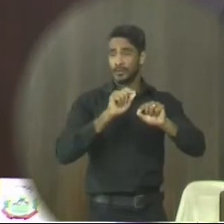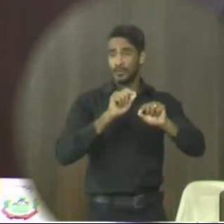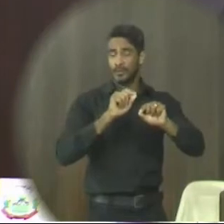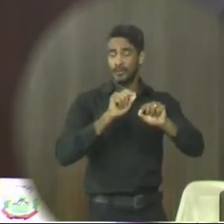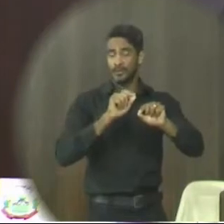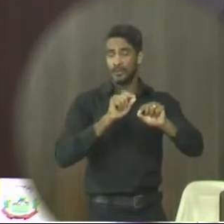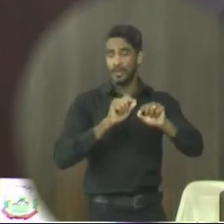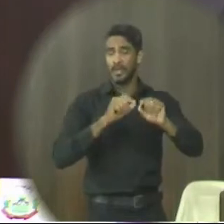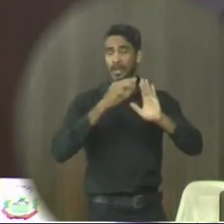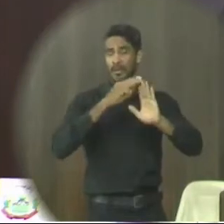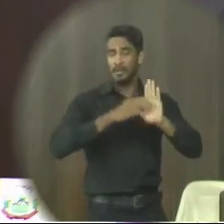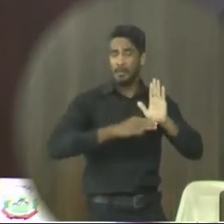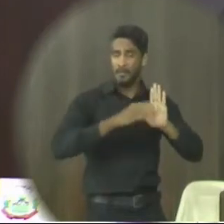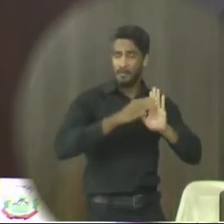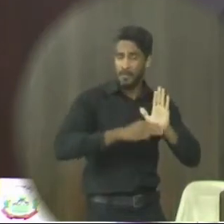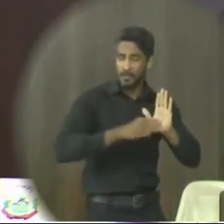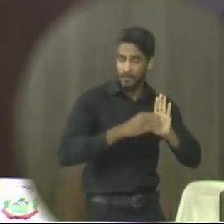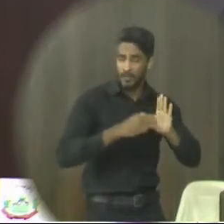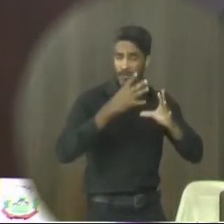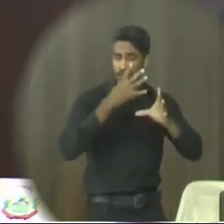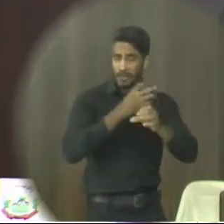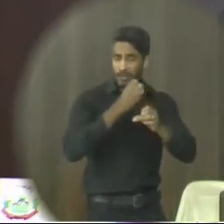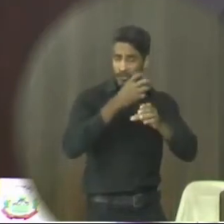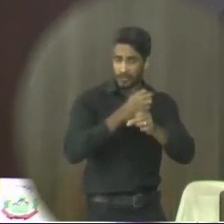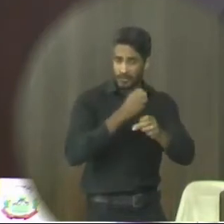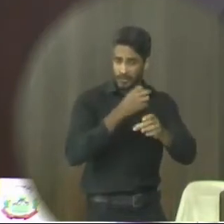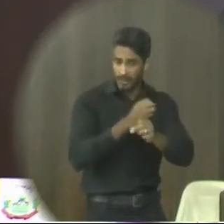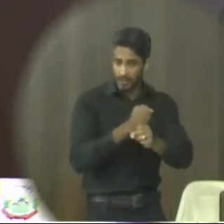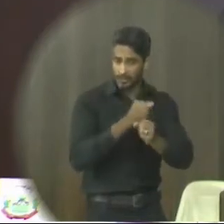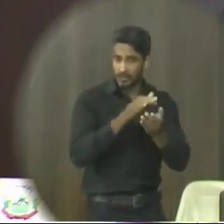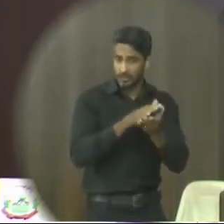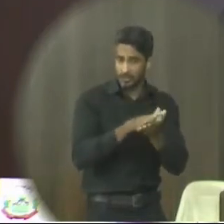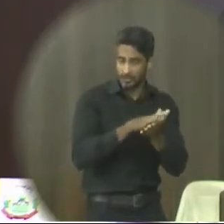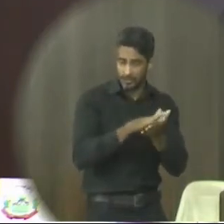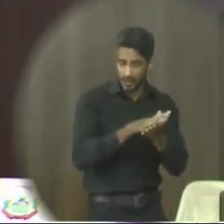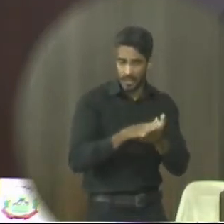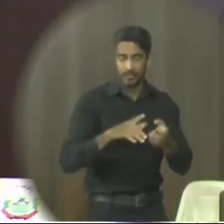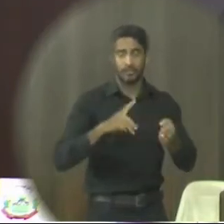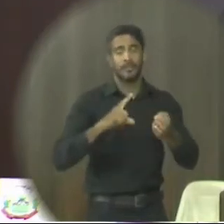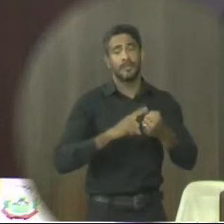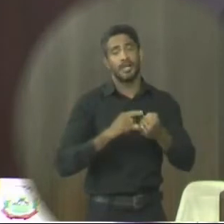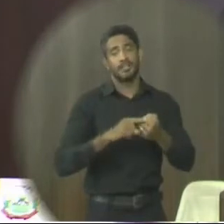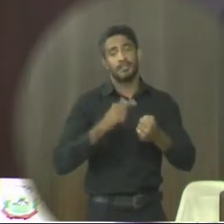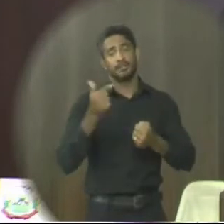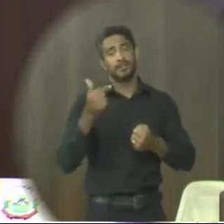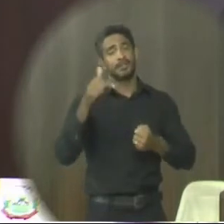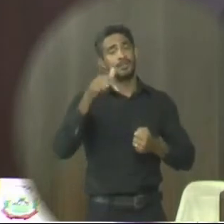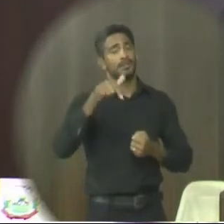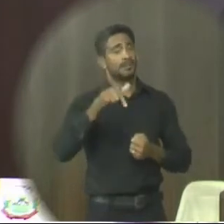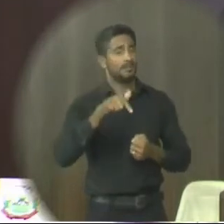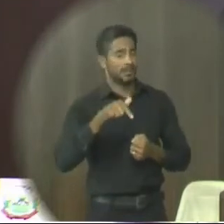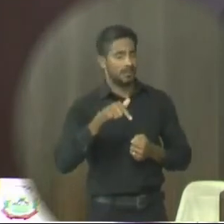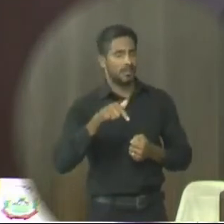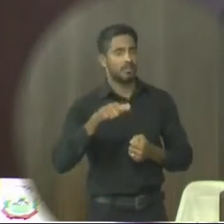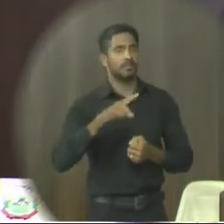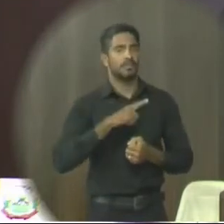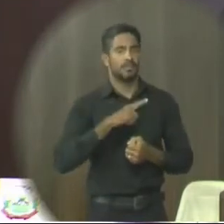e metodologia dos cálculos utilizados. Artigo 17.